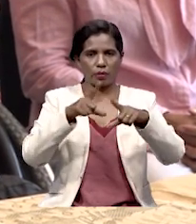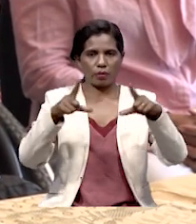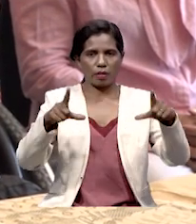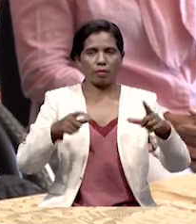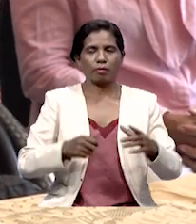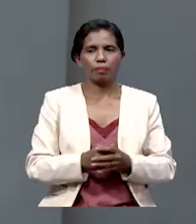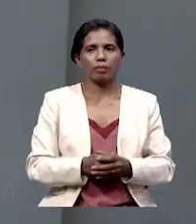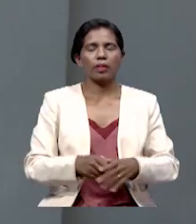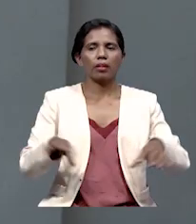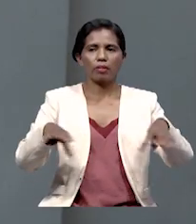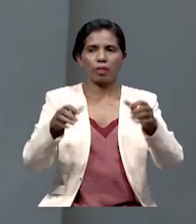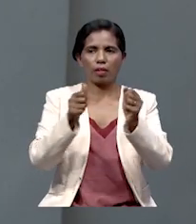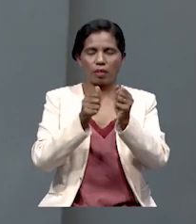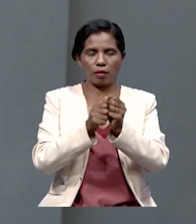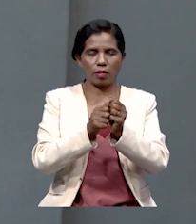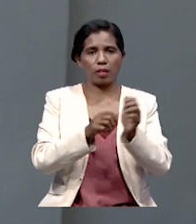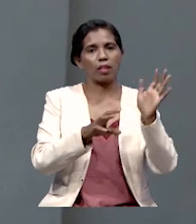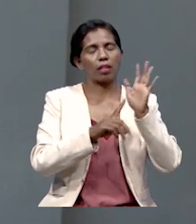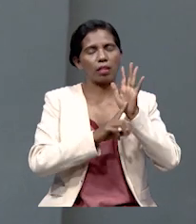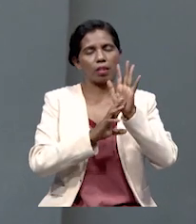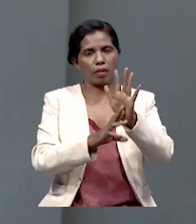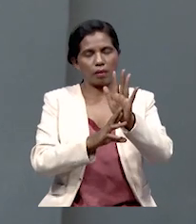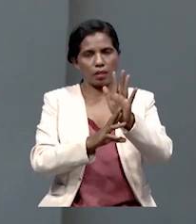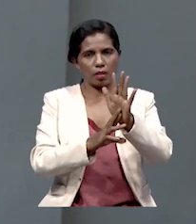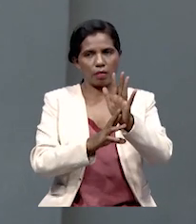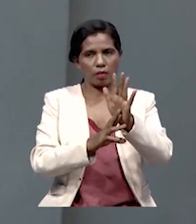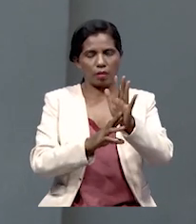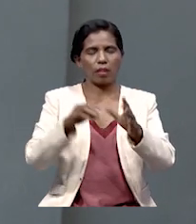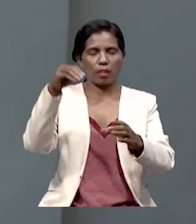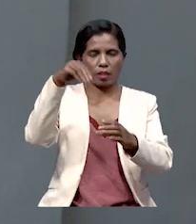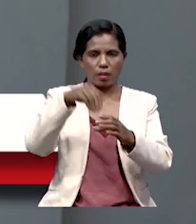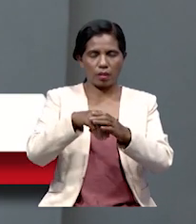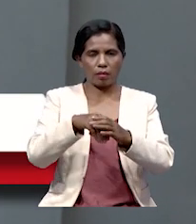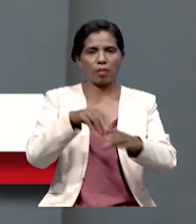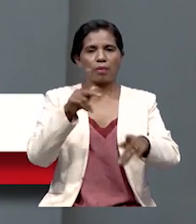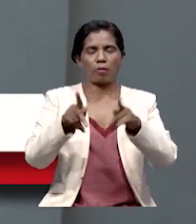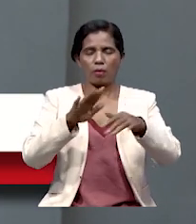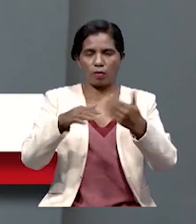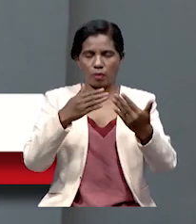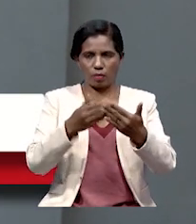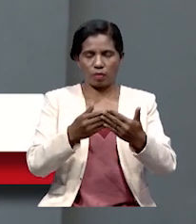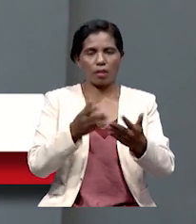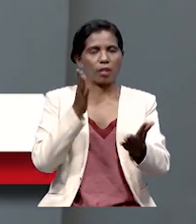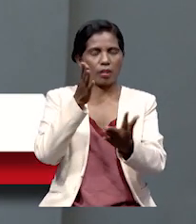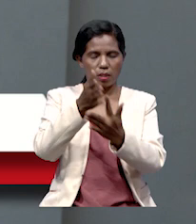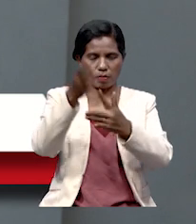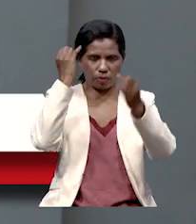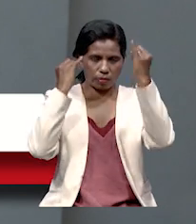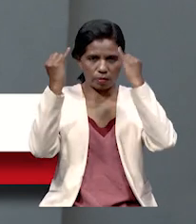A Corridane simboliza representação e inclusão sociedade roto e acesso à